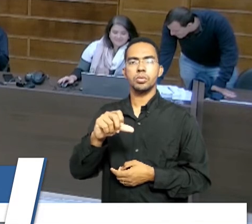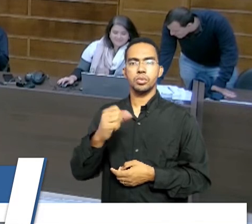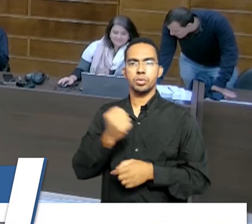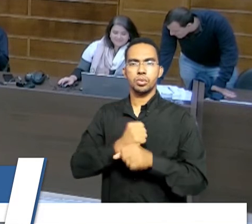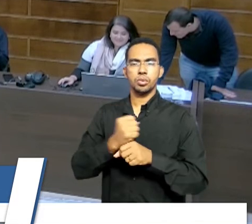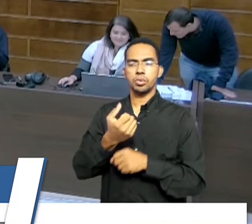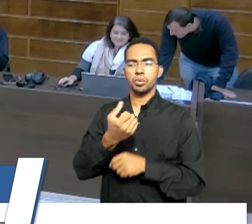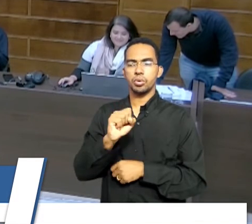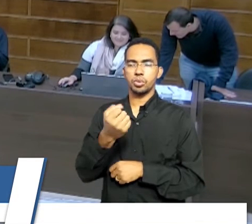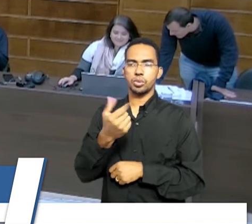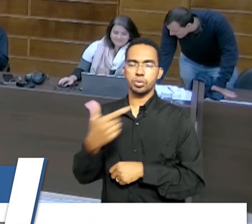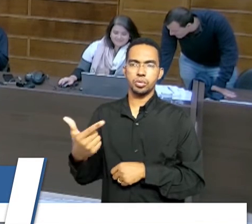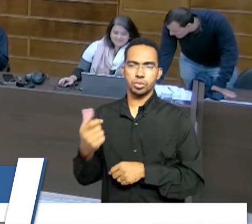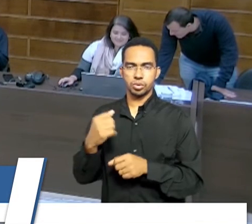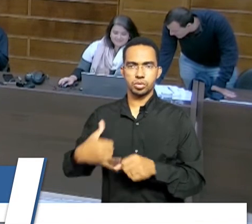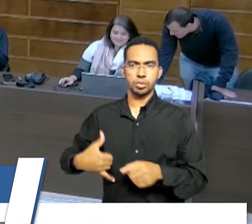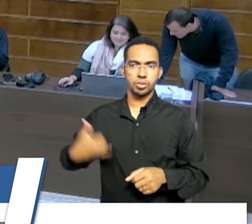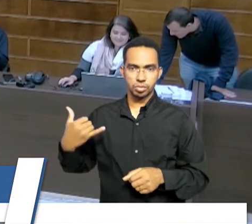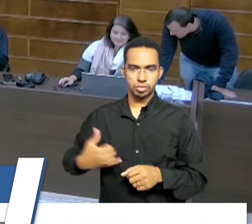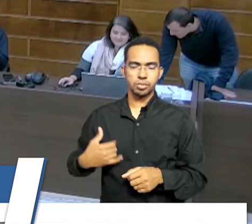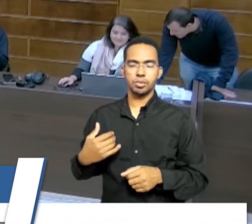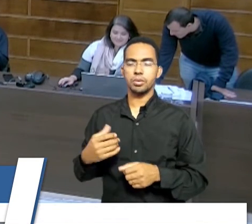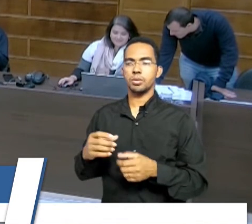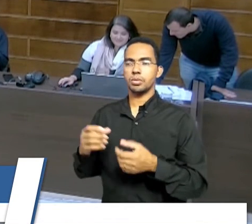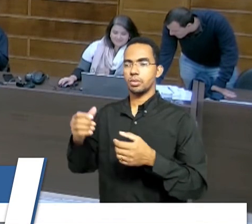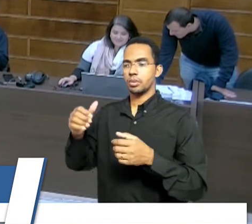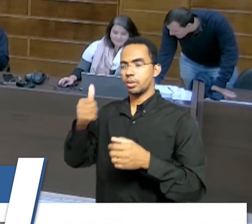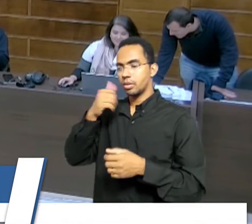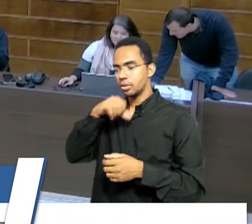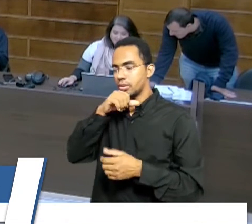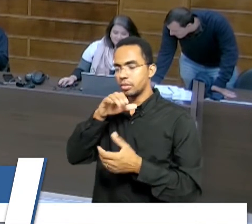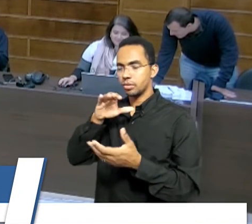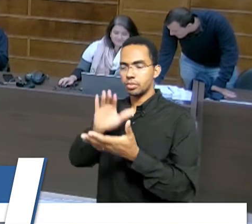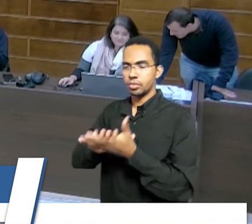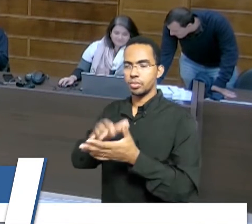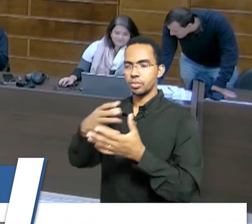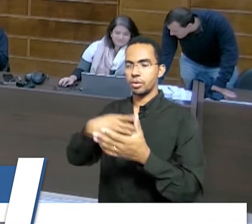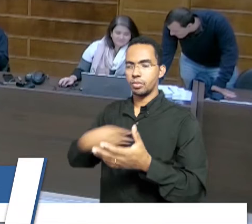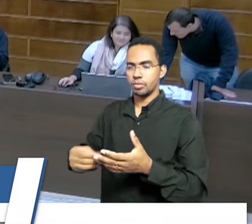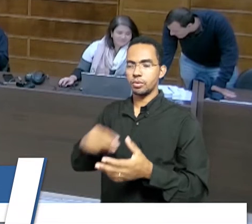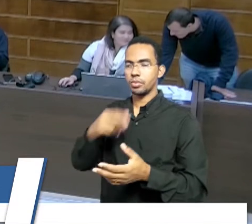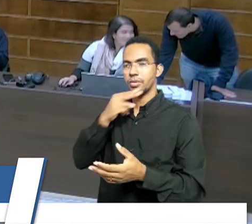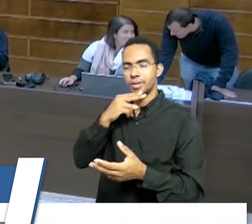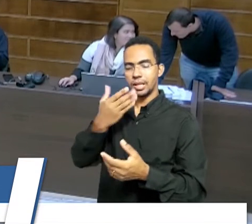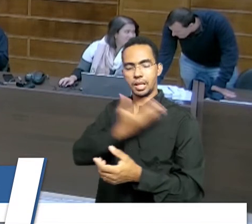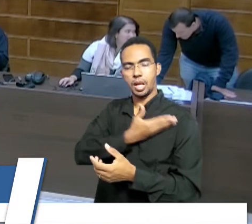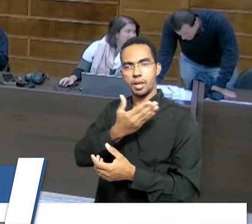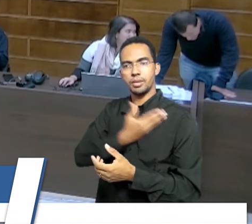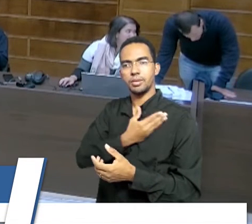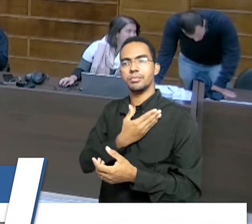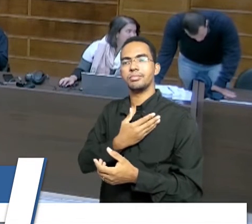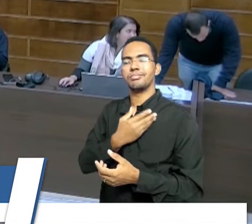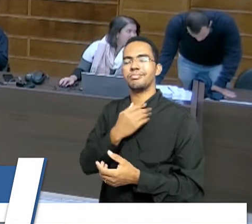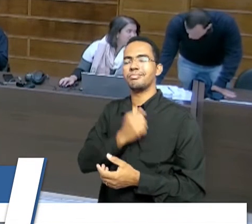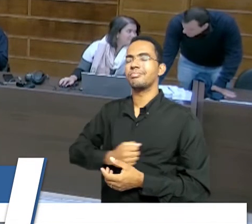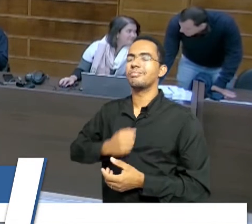esposa, filhos, netos e amigos, ficando na memória de todos os seus exemplos de